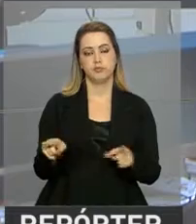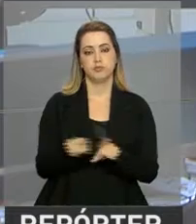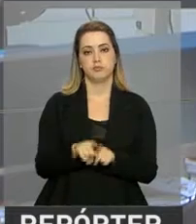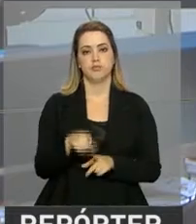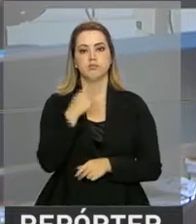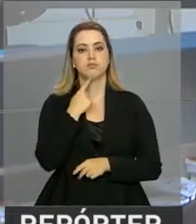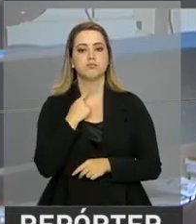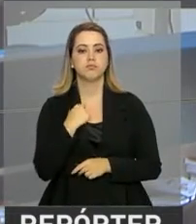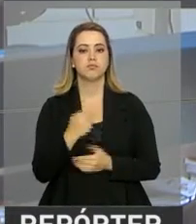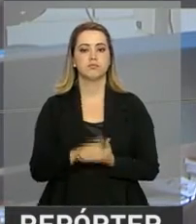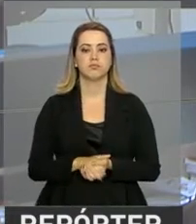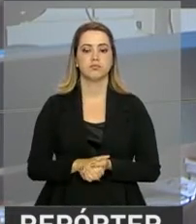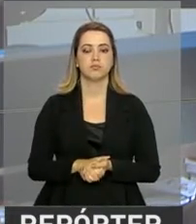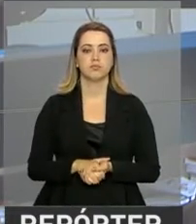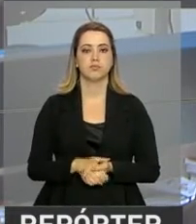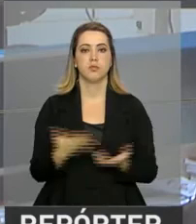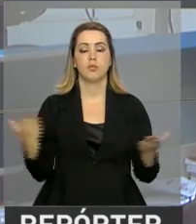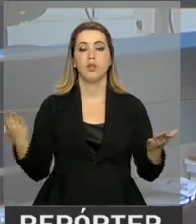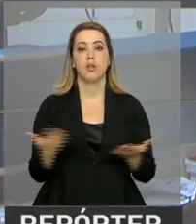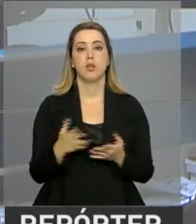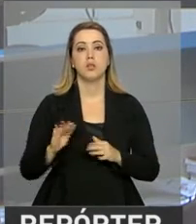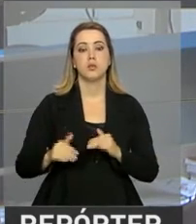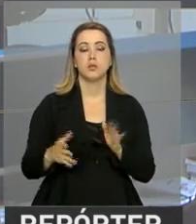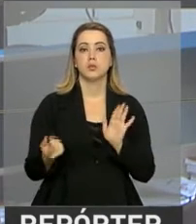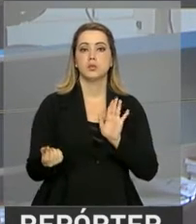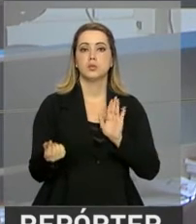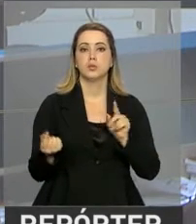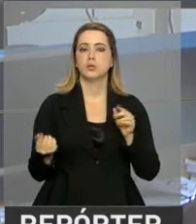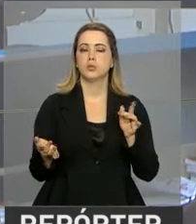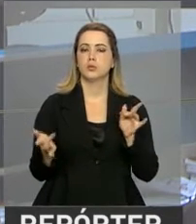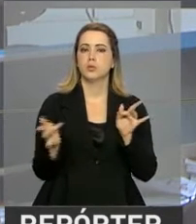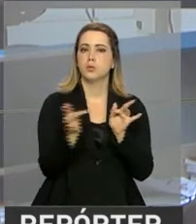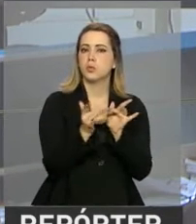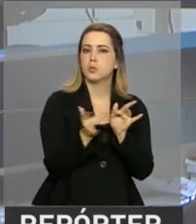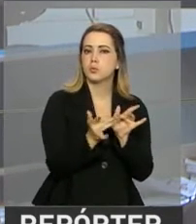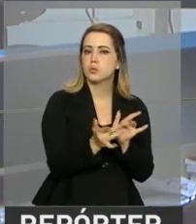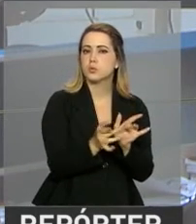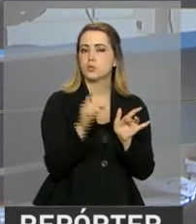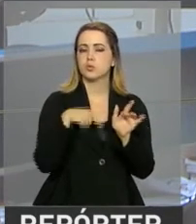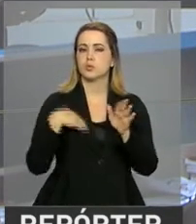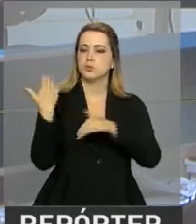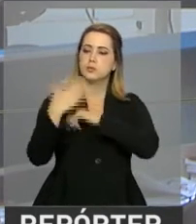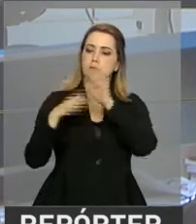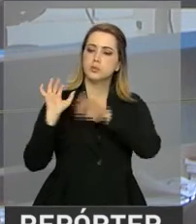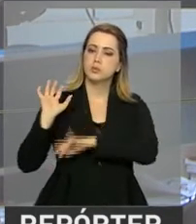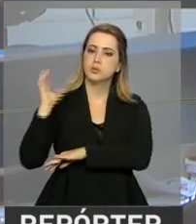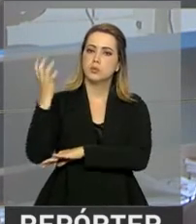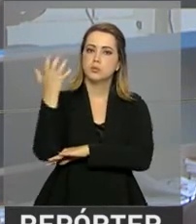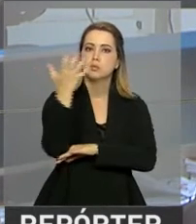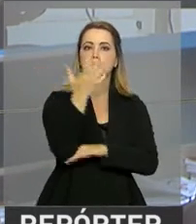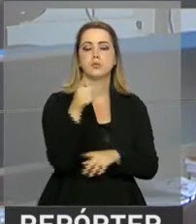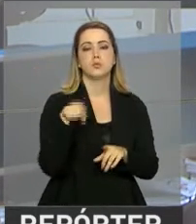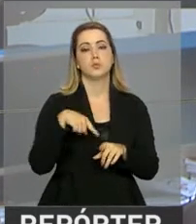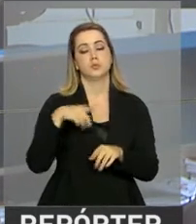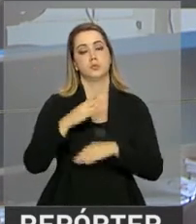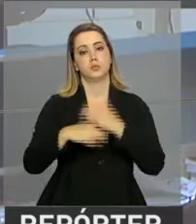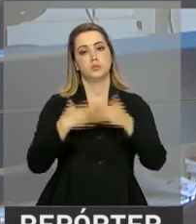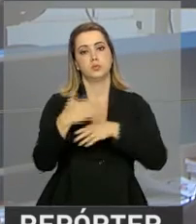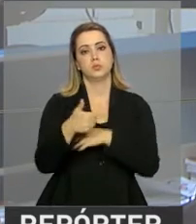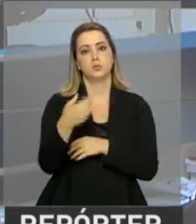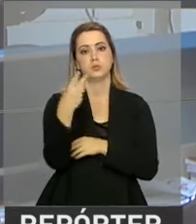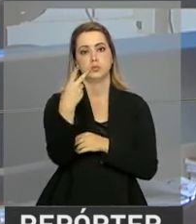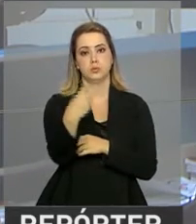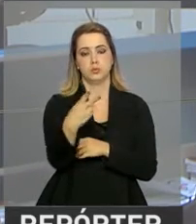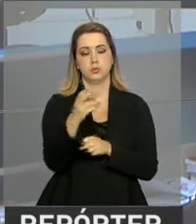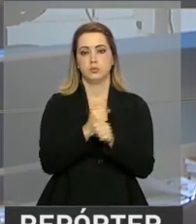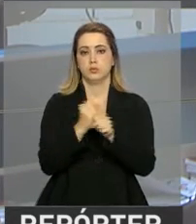né implementar os objetivos do desenvolvimento sustentável das nações unidas vai ser a meta do brasil durante os dois